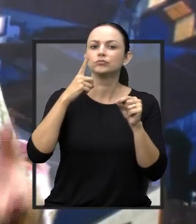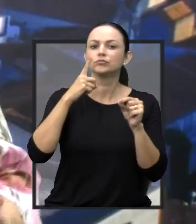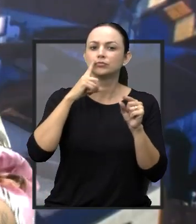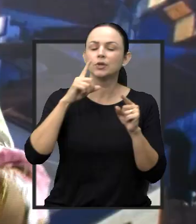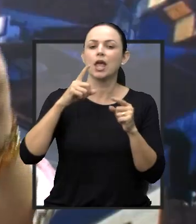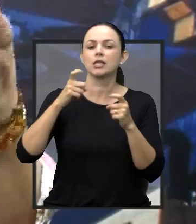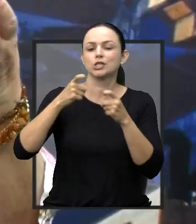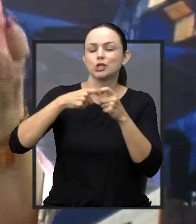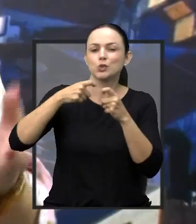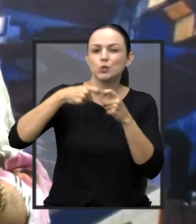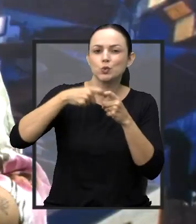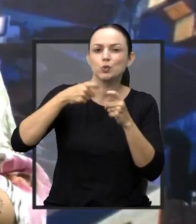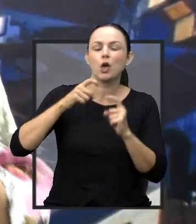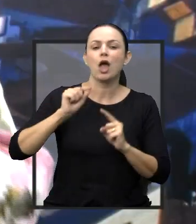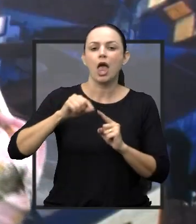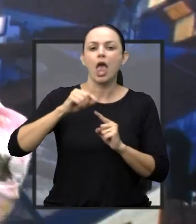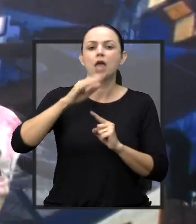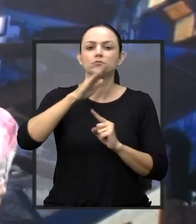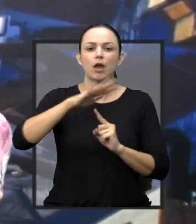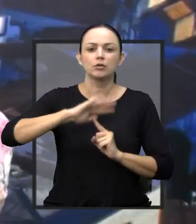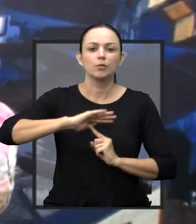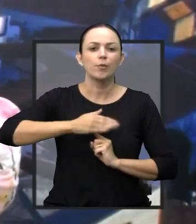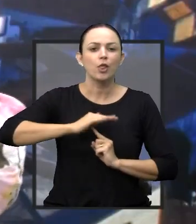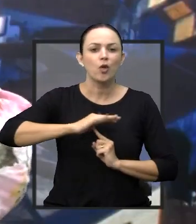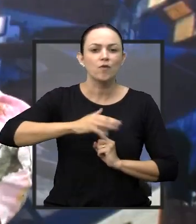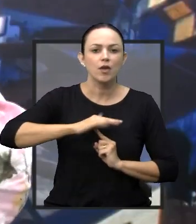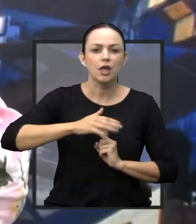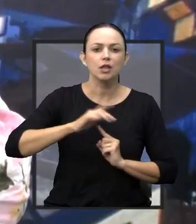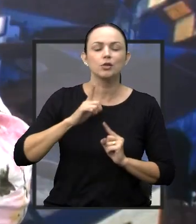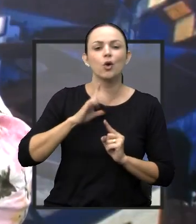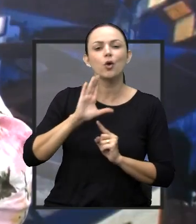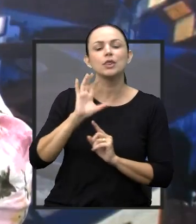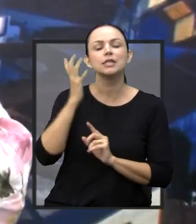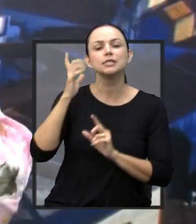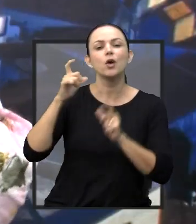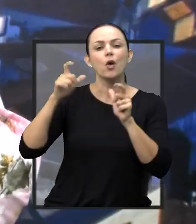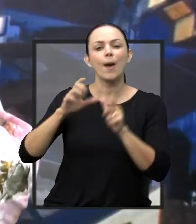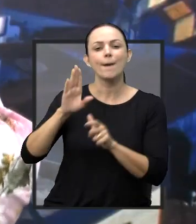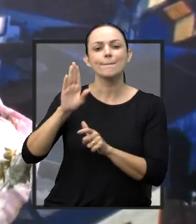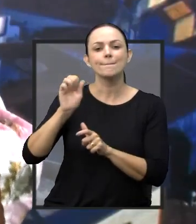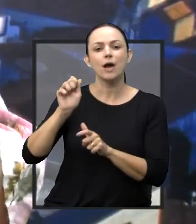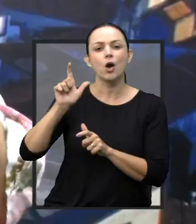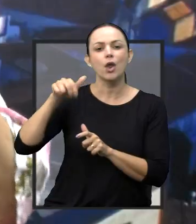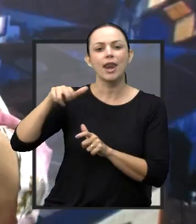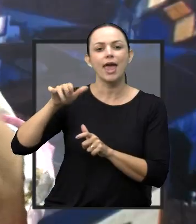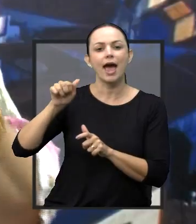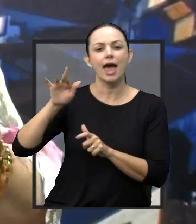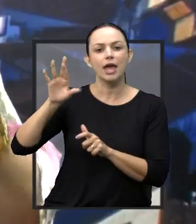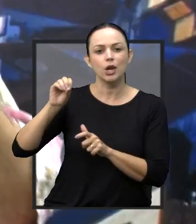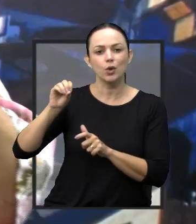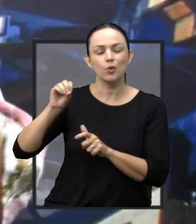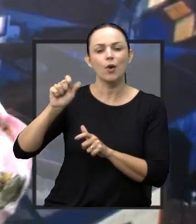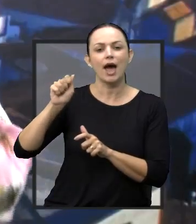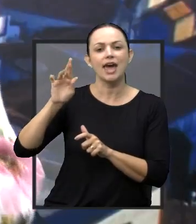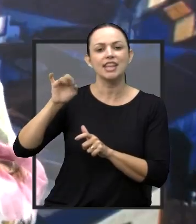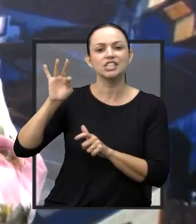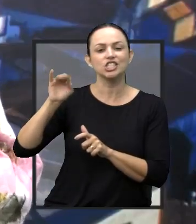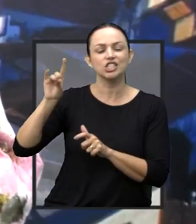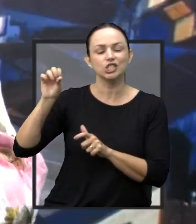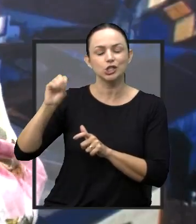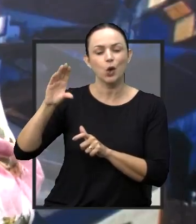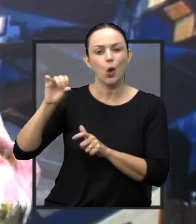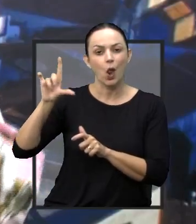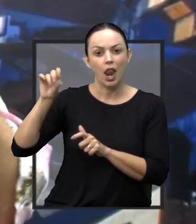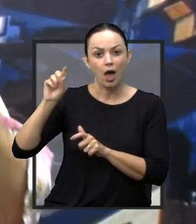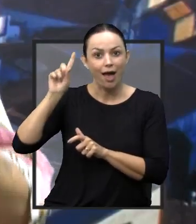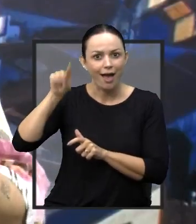de pedofilia, que teria ocorrido lá no Balneário Aristides Coló. E a situação é realmente